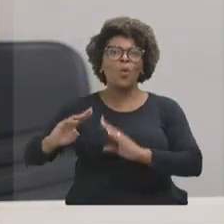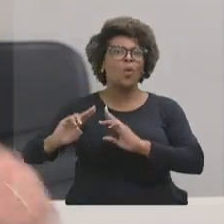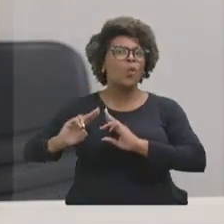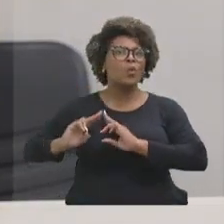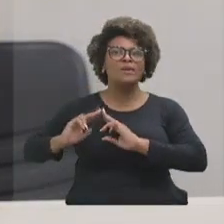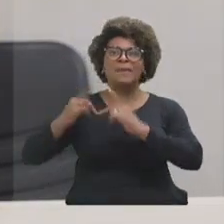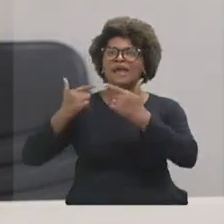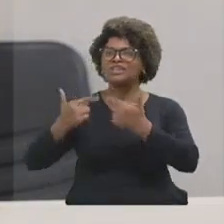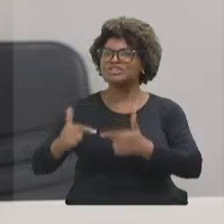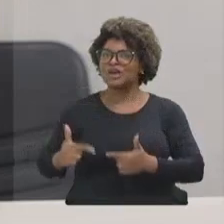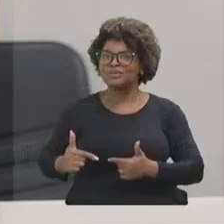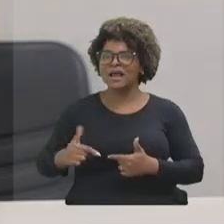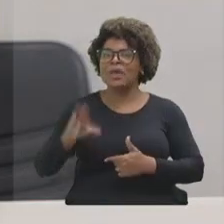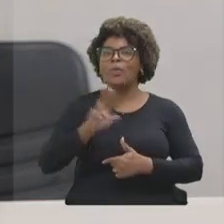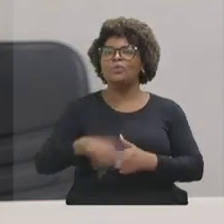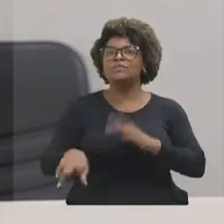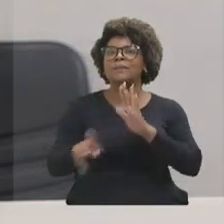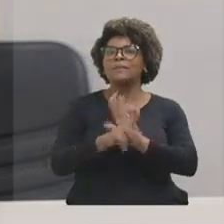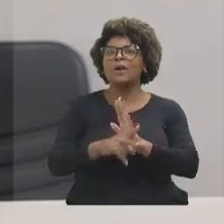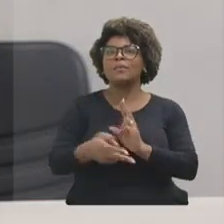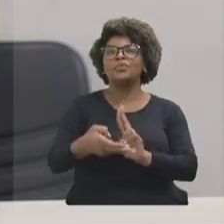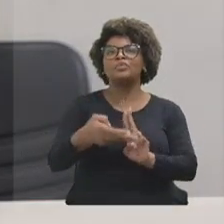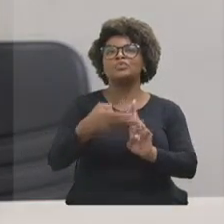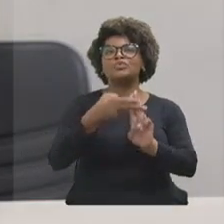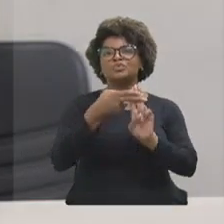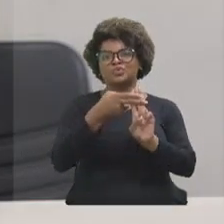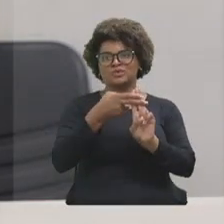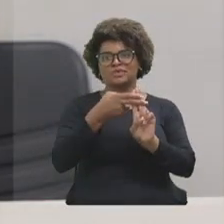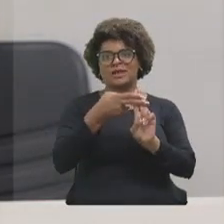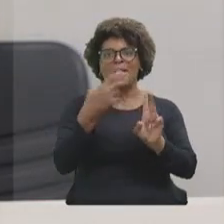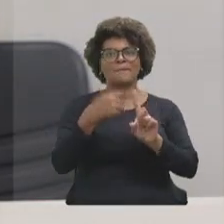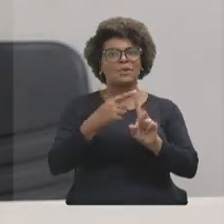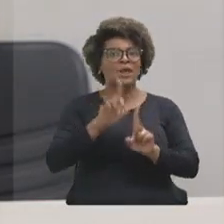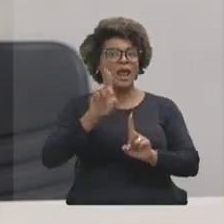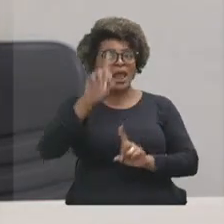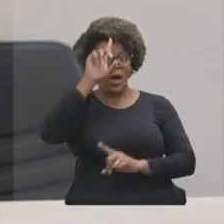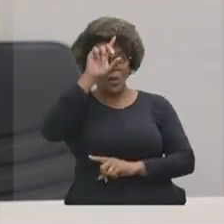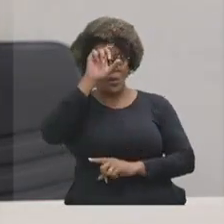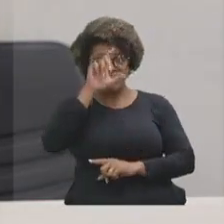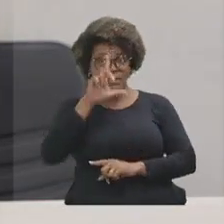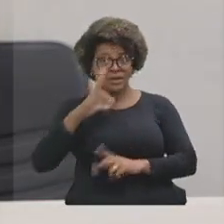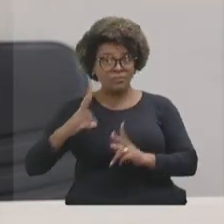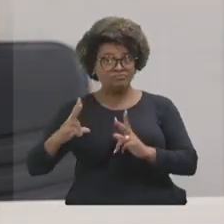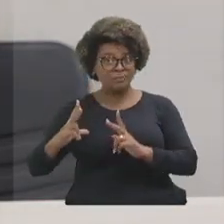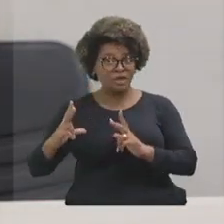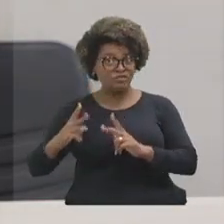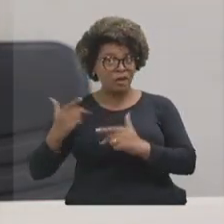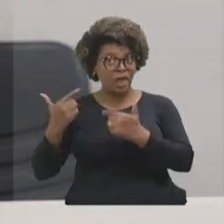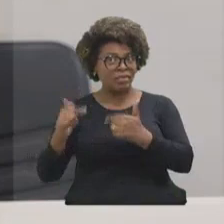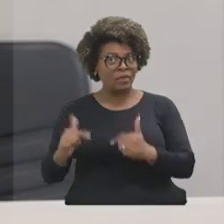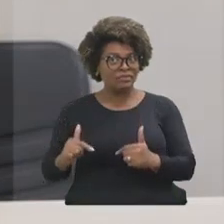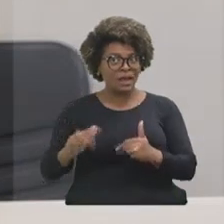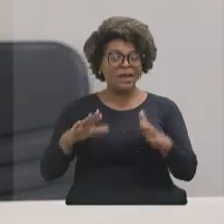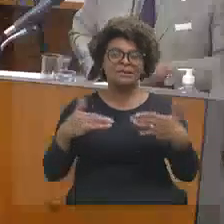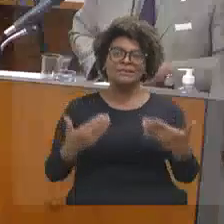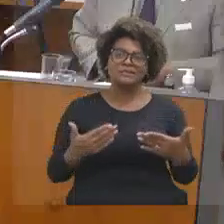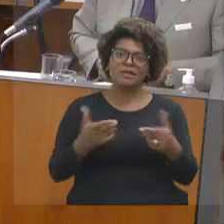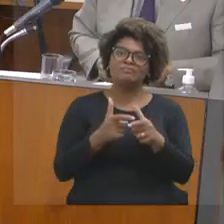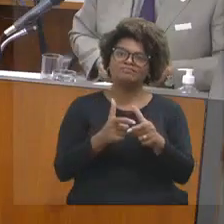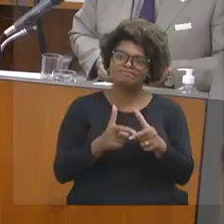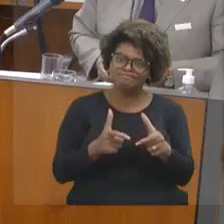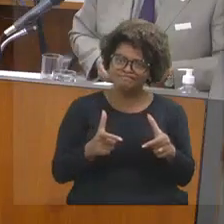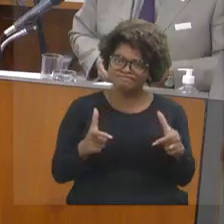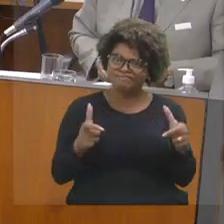utiliza os leitos em Valadares hospital da Unimed lá não tem ou seja nós temos ampliado aí é